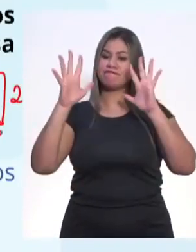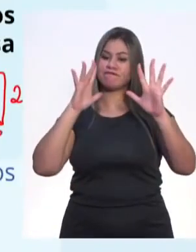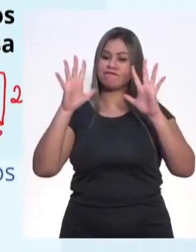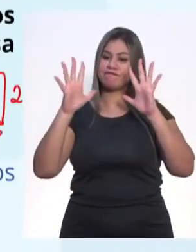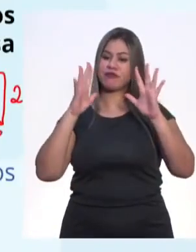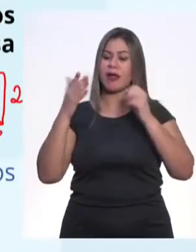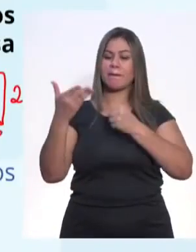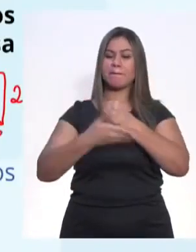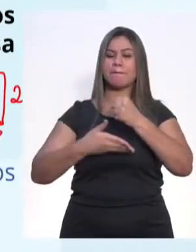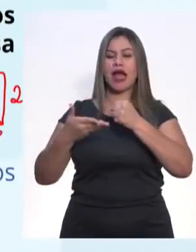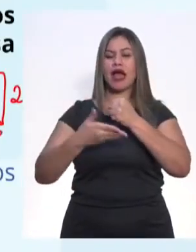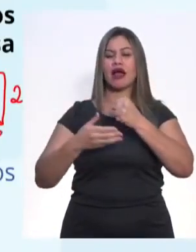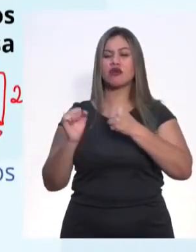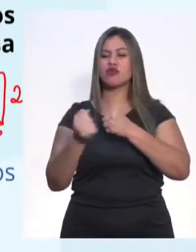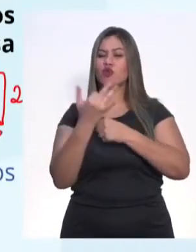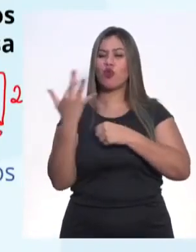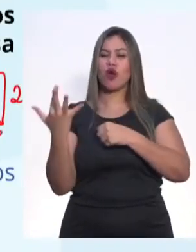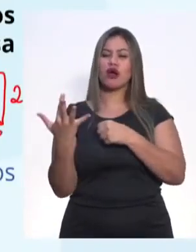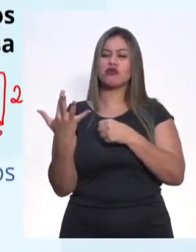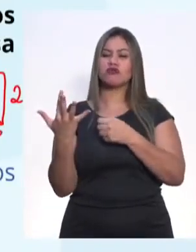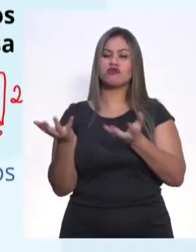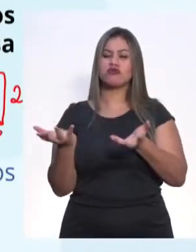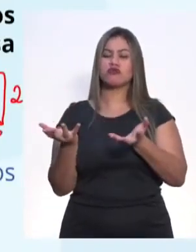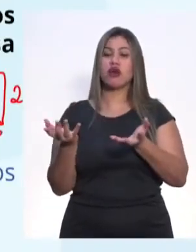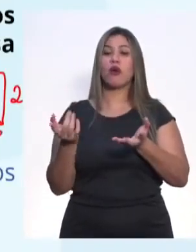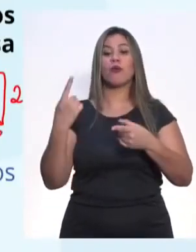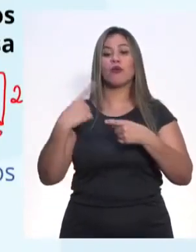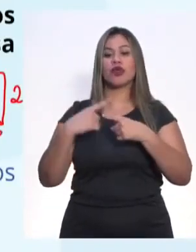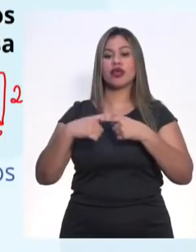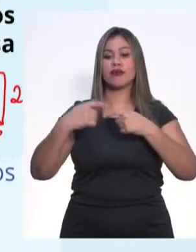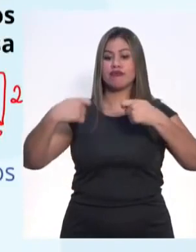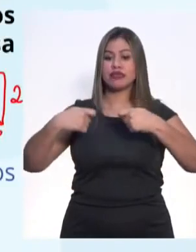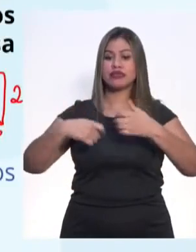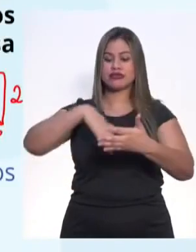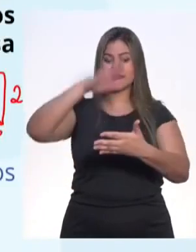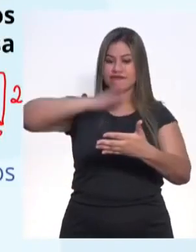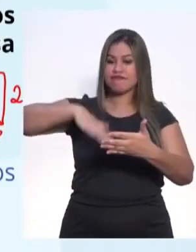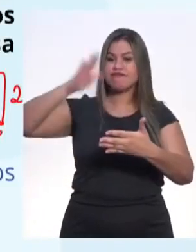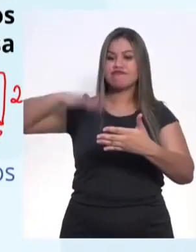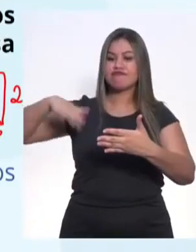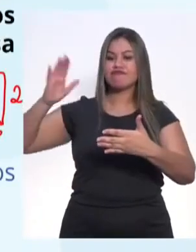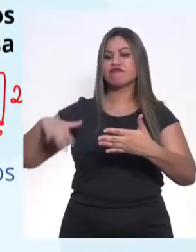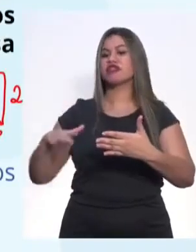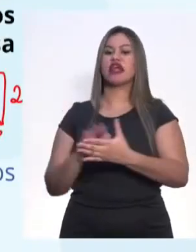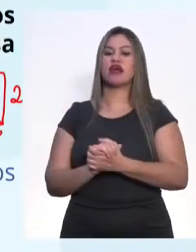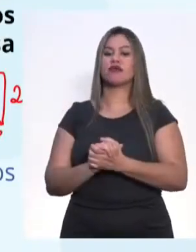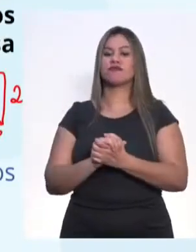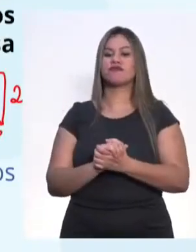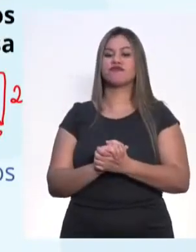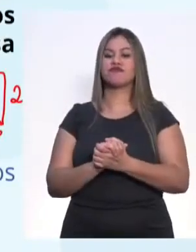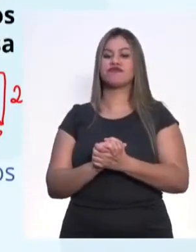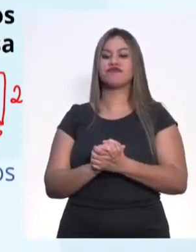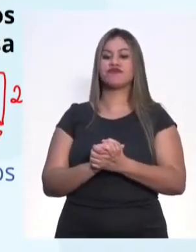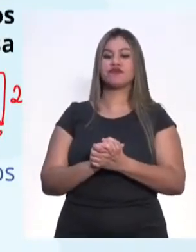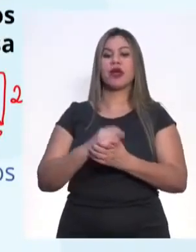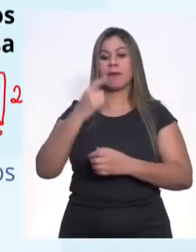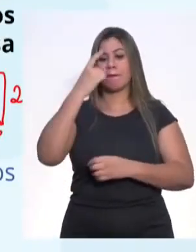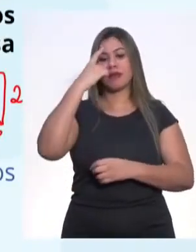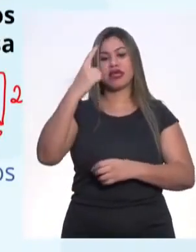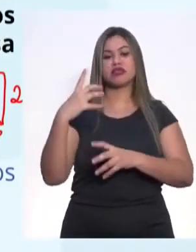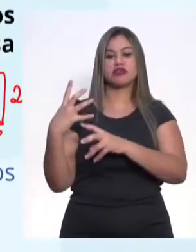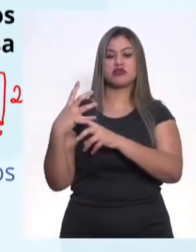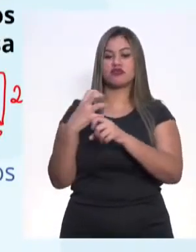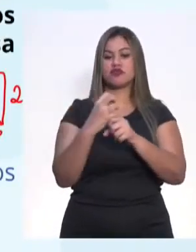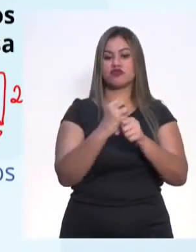essa base desse muro, certo? Porque ele quer pintar esse muro. Olha o que ele pediu aqui embaixo, ó. Nessas condições,